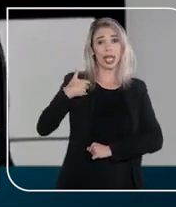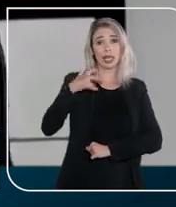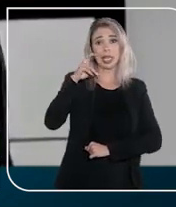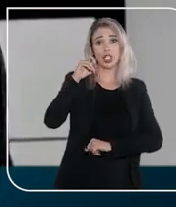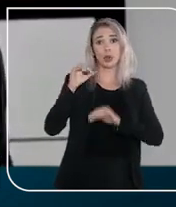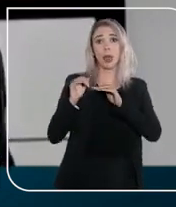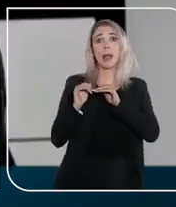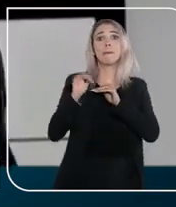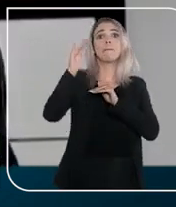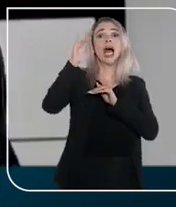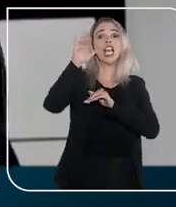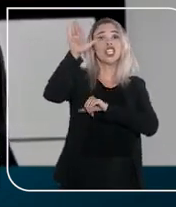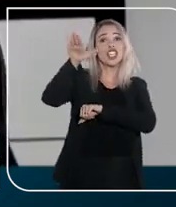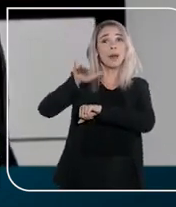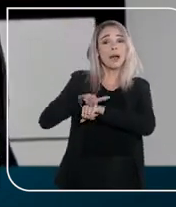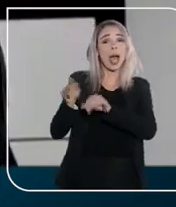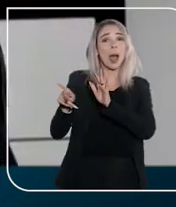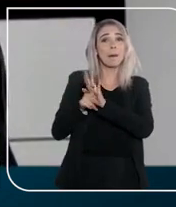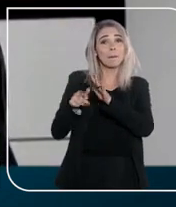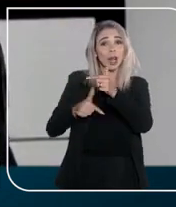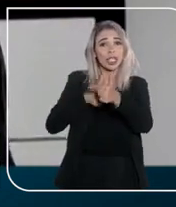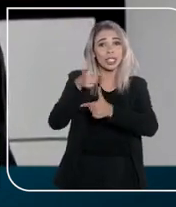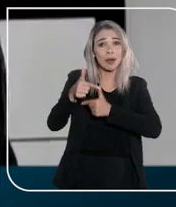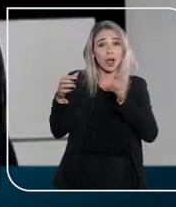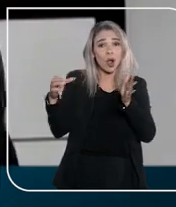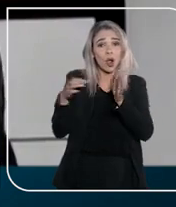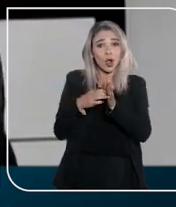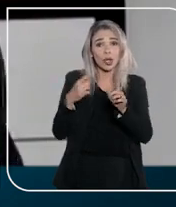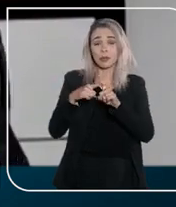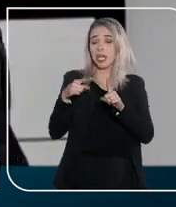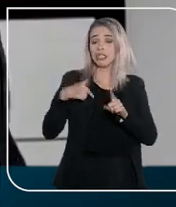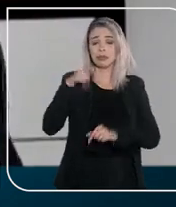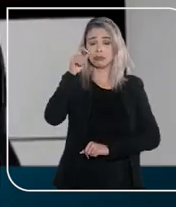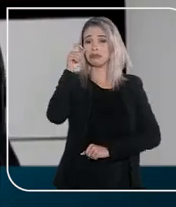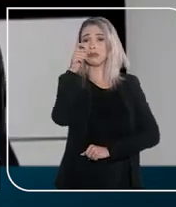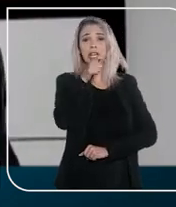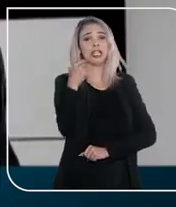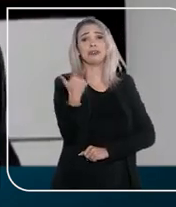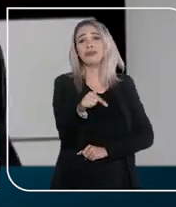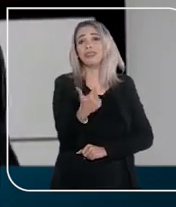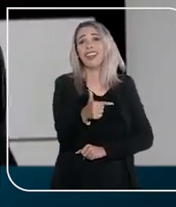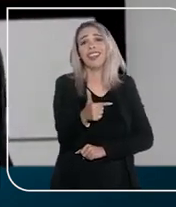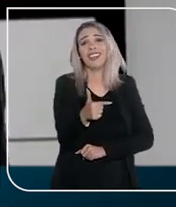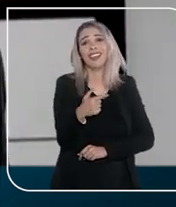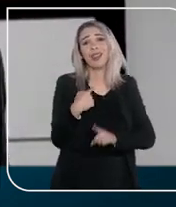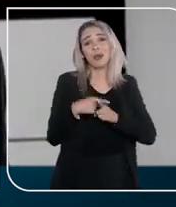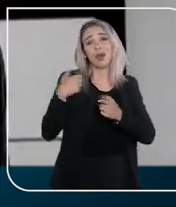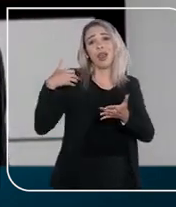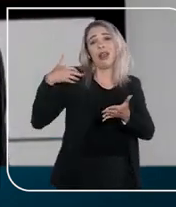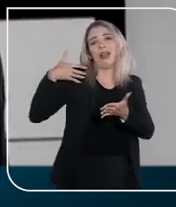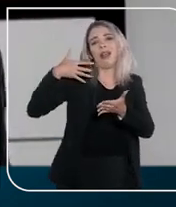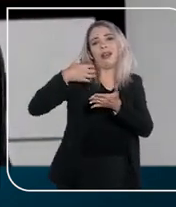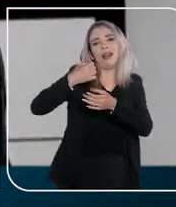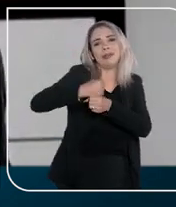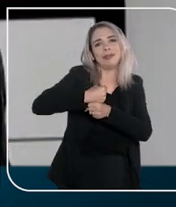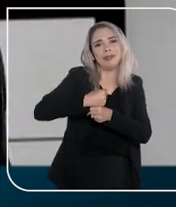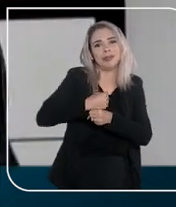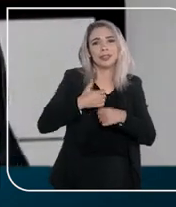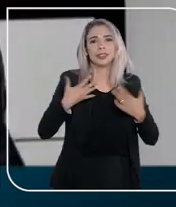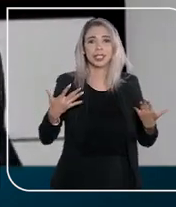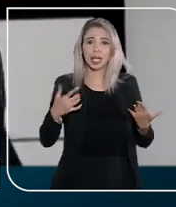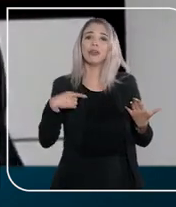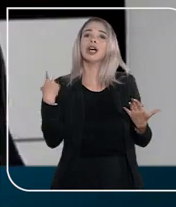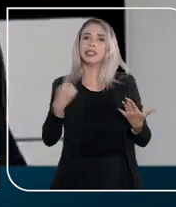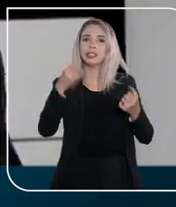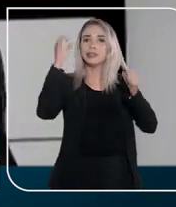anos de idade quando é convocada para um concurso público e ela já não tem mais interesse, levou muito tempo. Então, obviamente que nós temos que